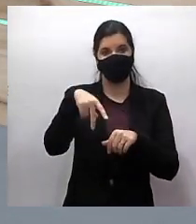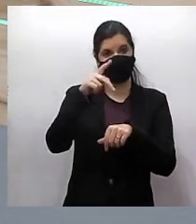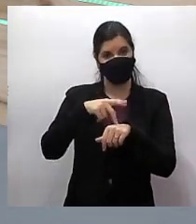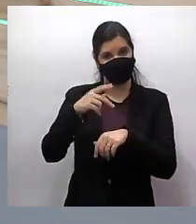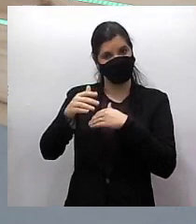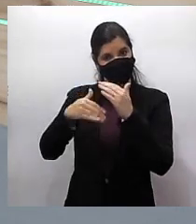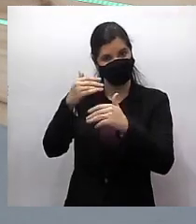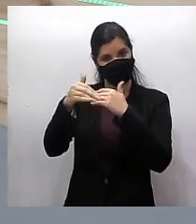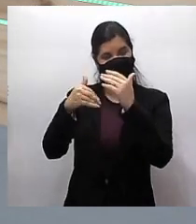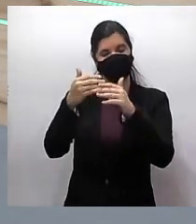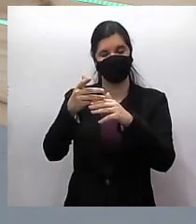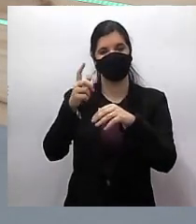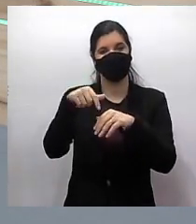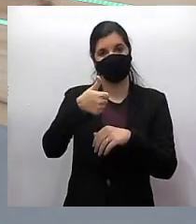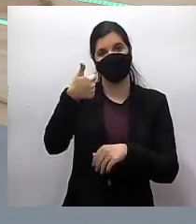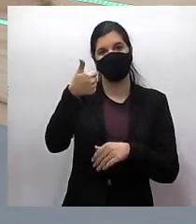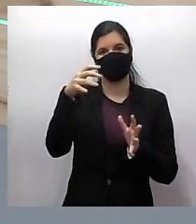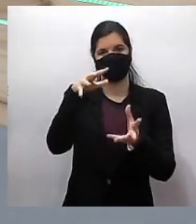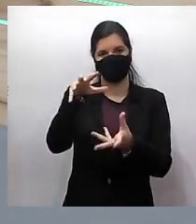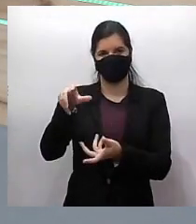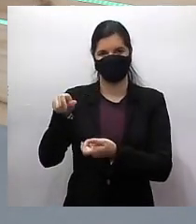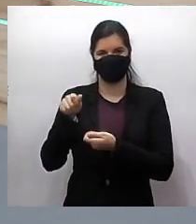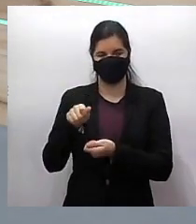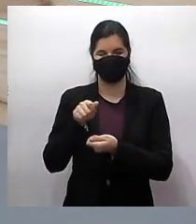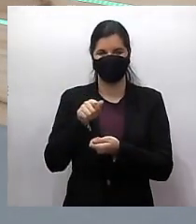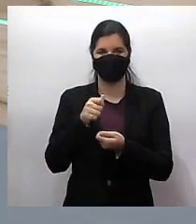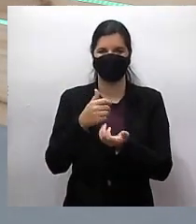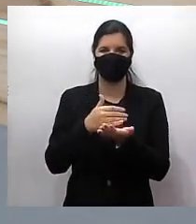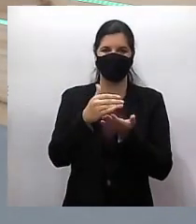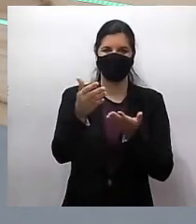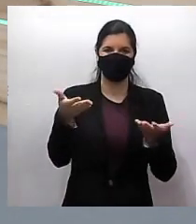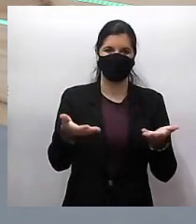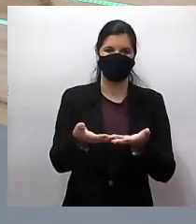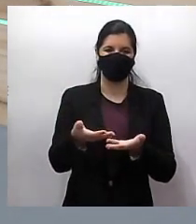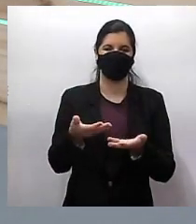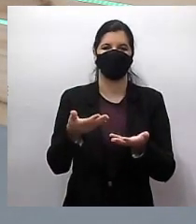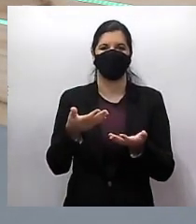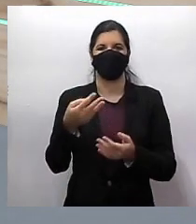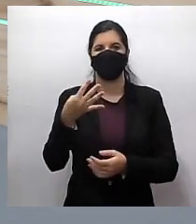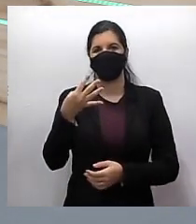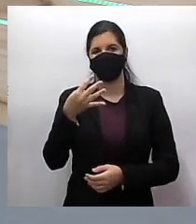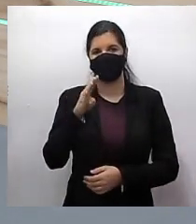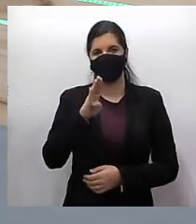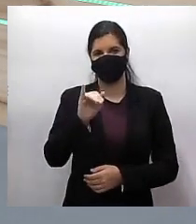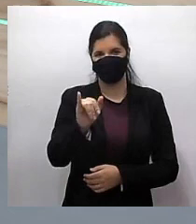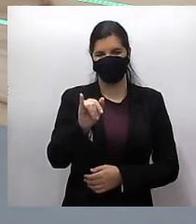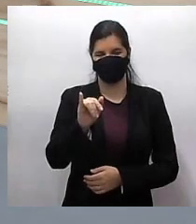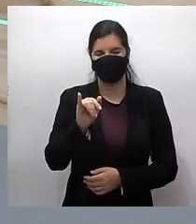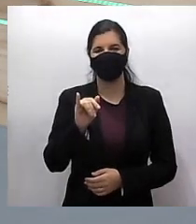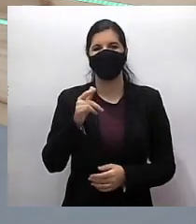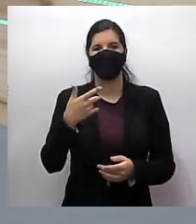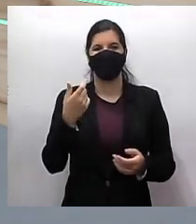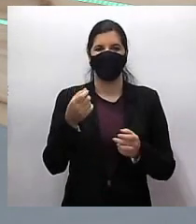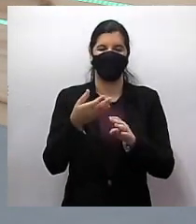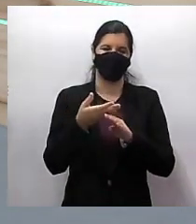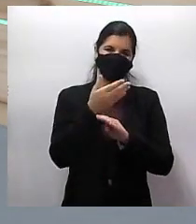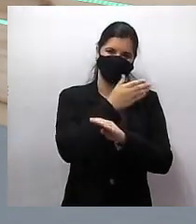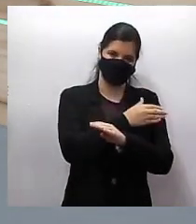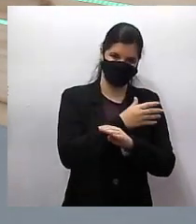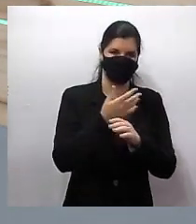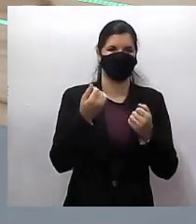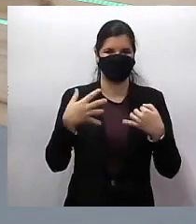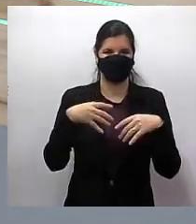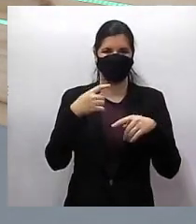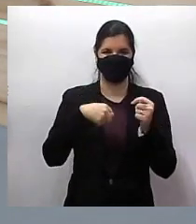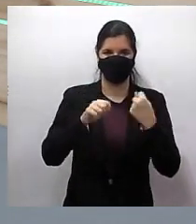desenvolvidos, os chamados primeiro mundo. Iniciamos hoje o nosso quarto bimestre, tá? Depois de trabalhar bastante sobre